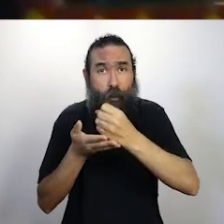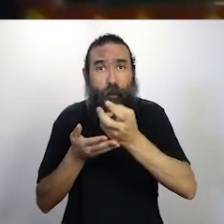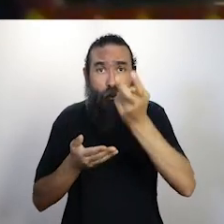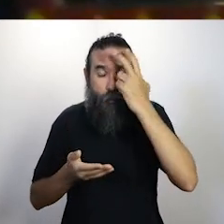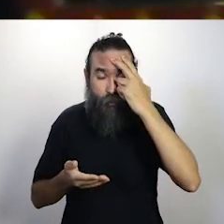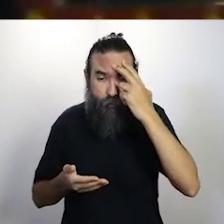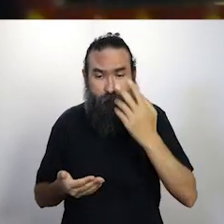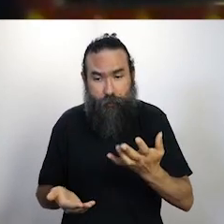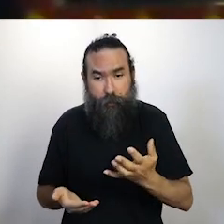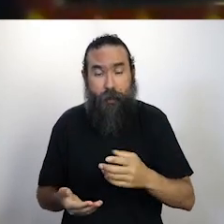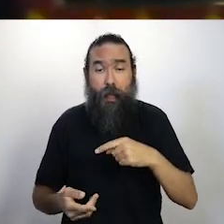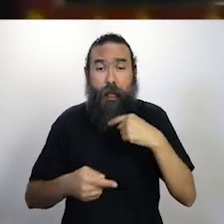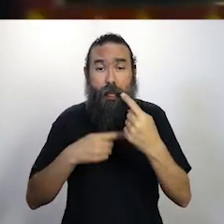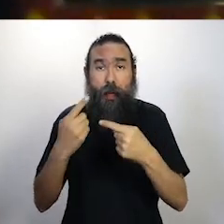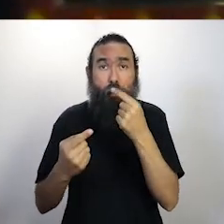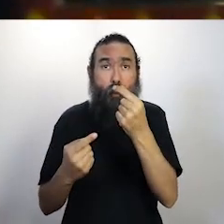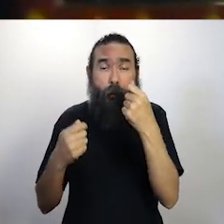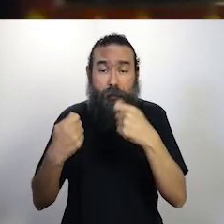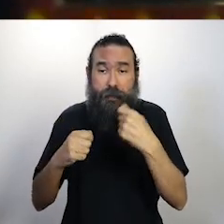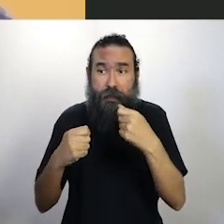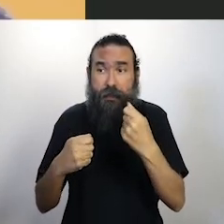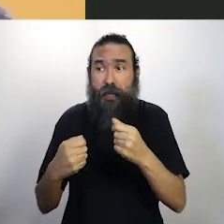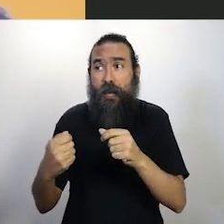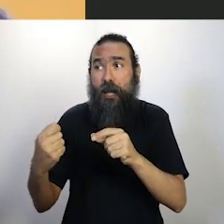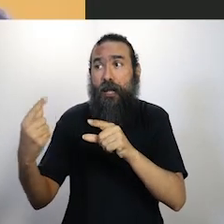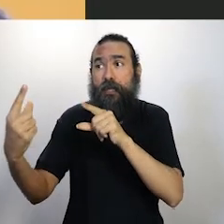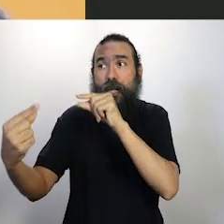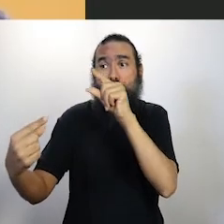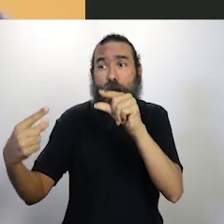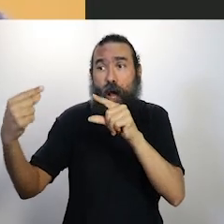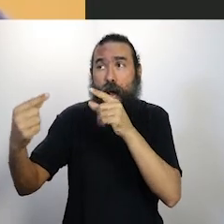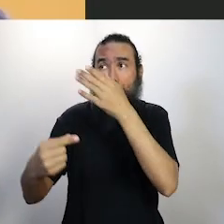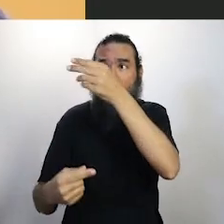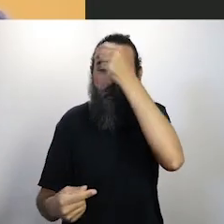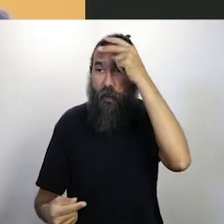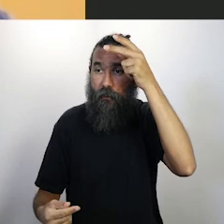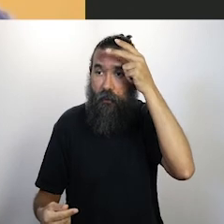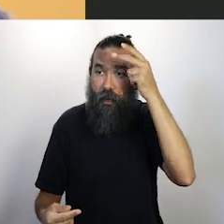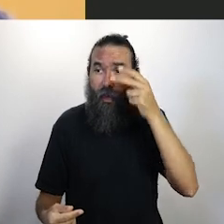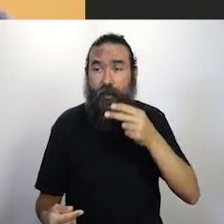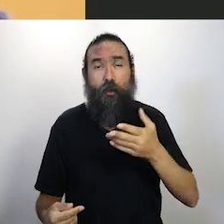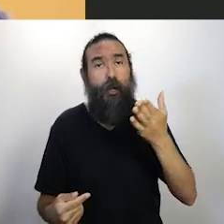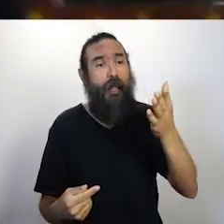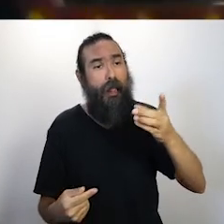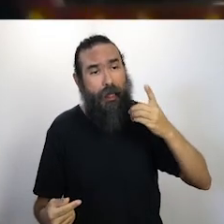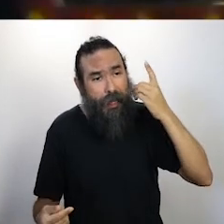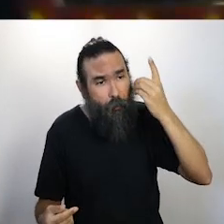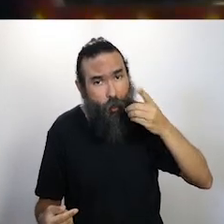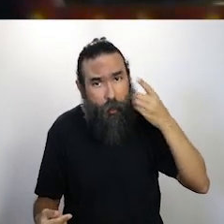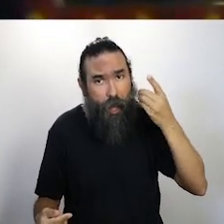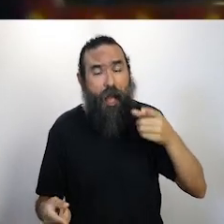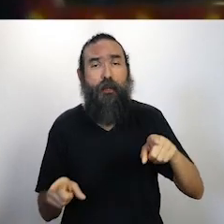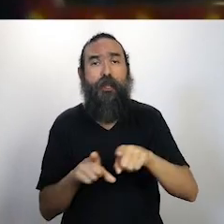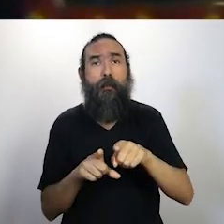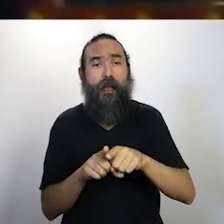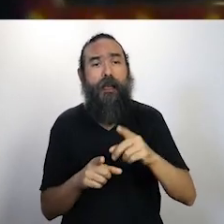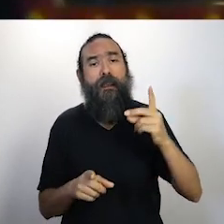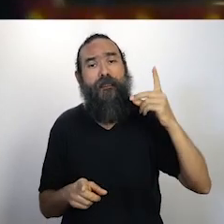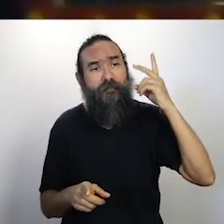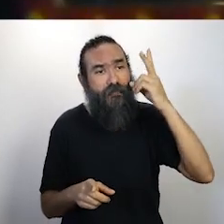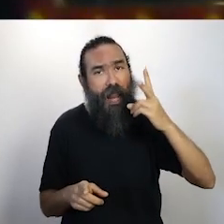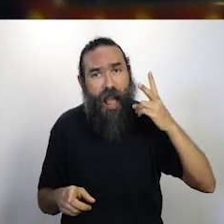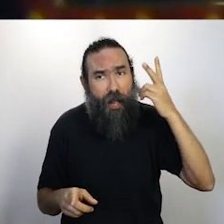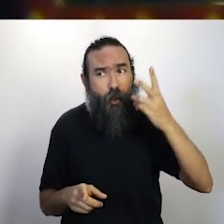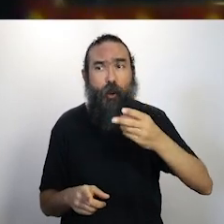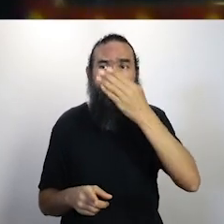com o máximo de força possível deputados com os vereadores da cidade e tentar demovê-lo